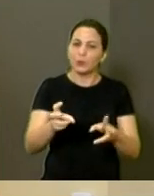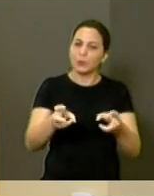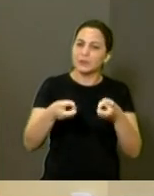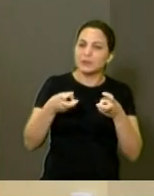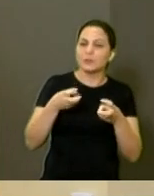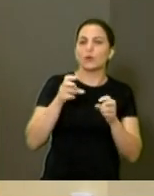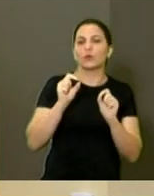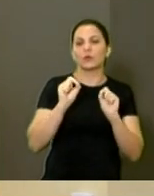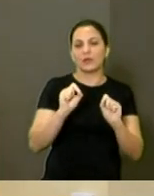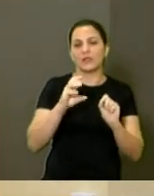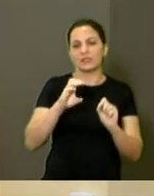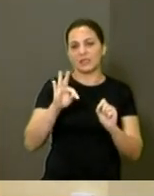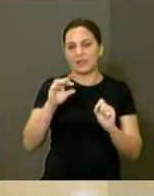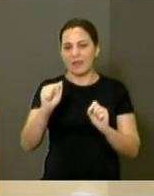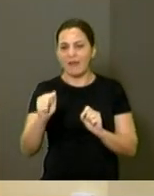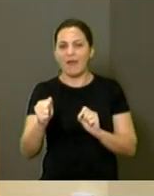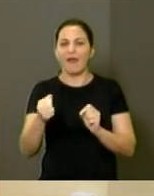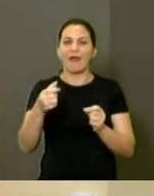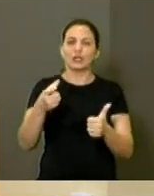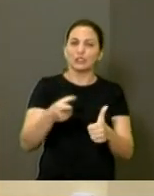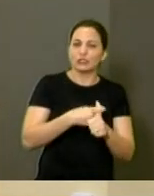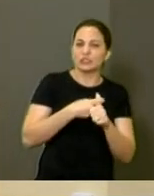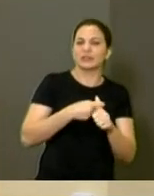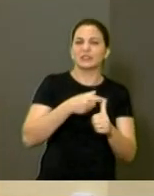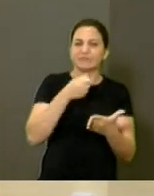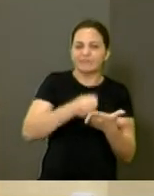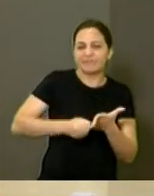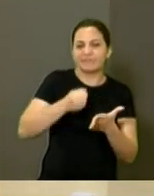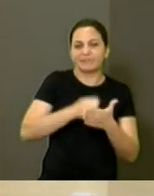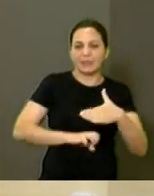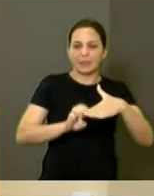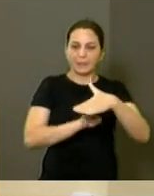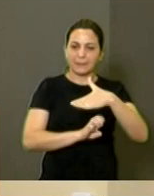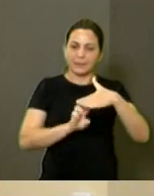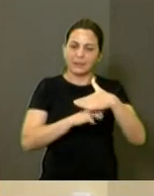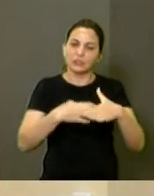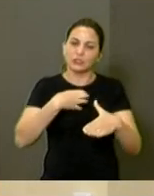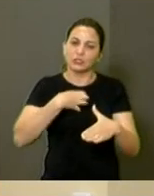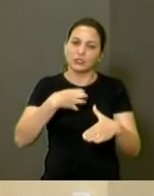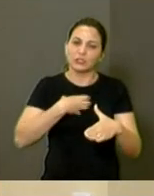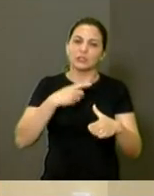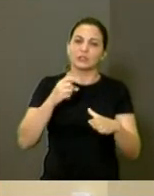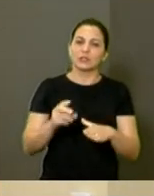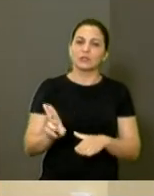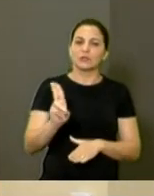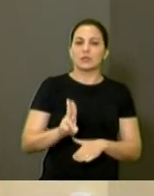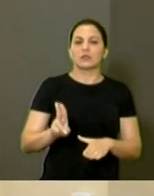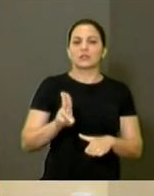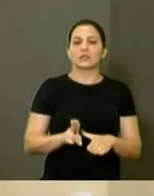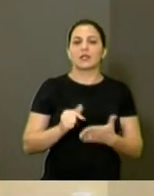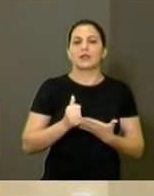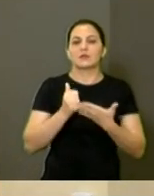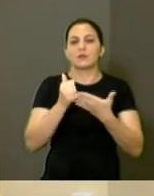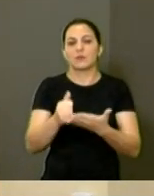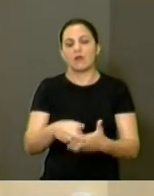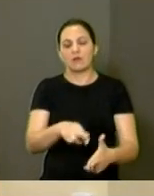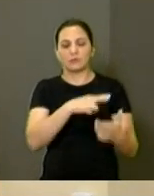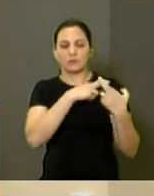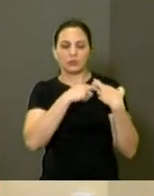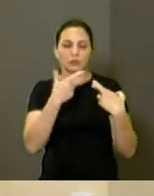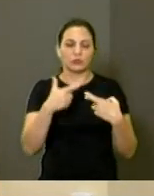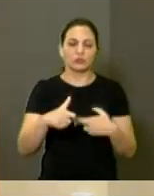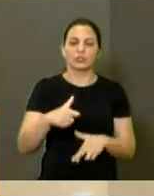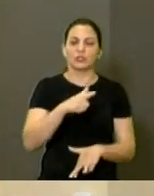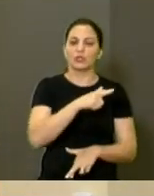que a CTA já tava quebrada e ficaram insistindo com uma empresa no estado que tava que só serviu para subsidiar as irresponsabilidades do